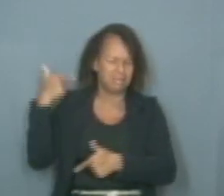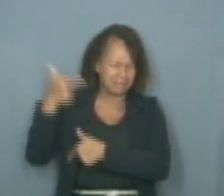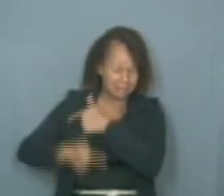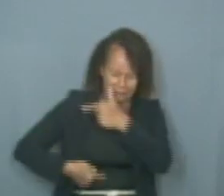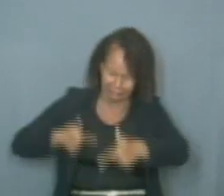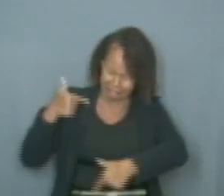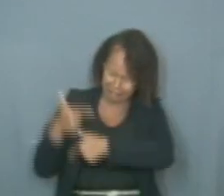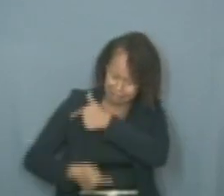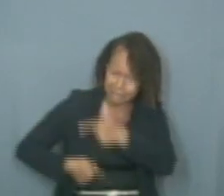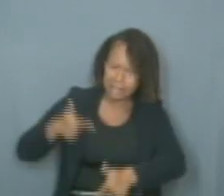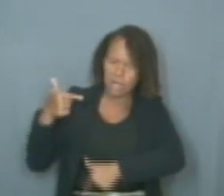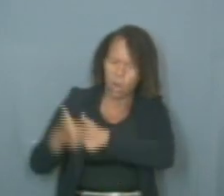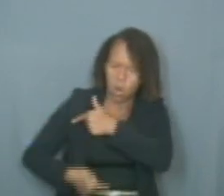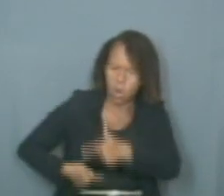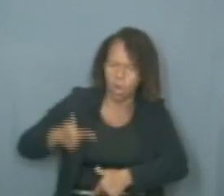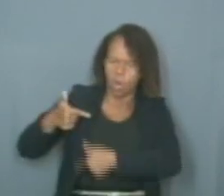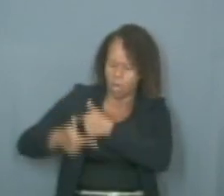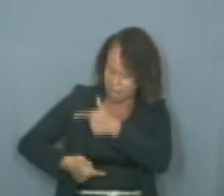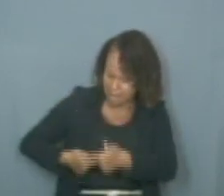de trabalhar